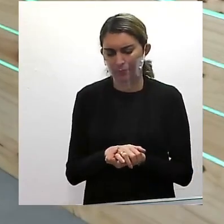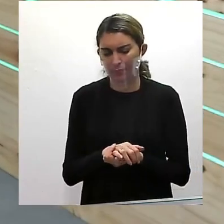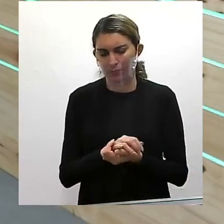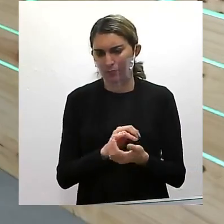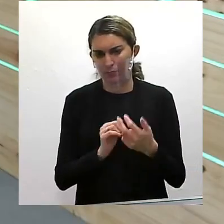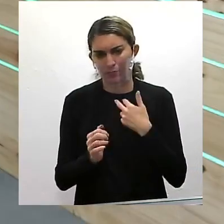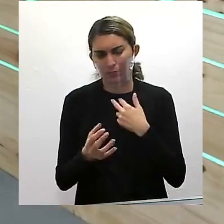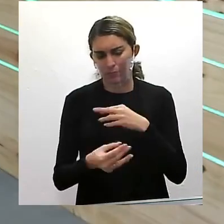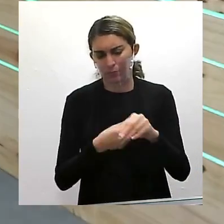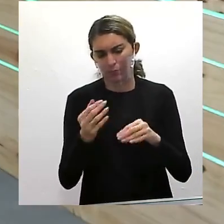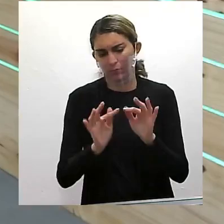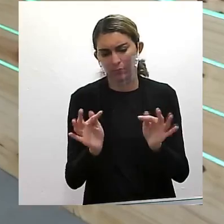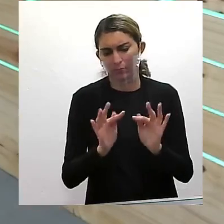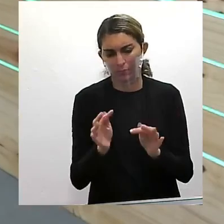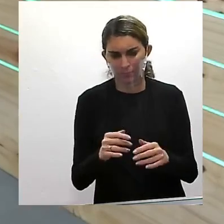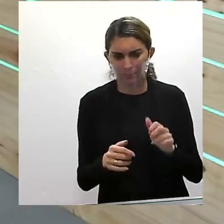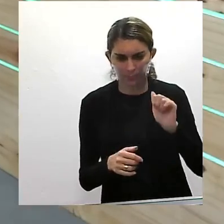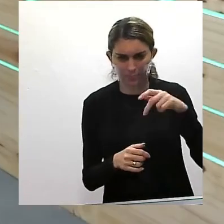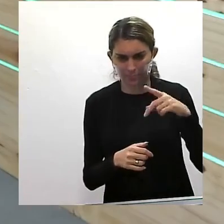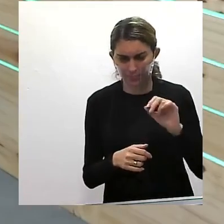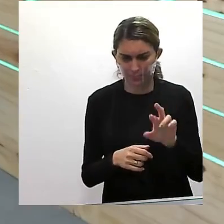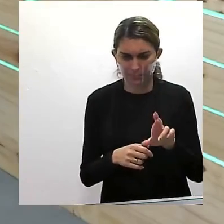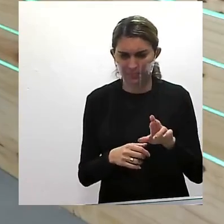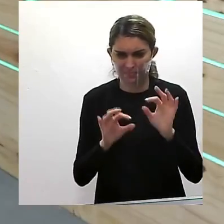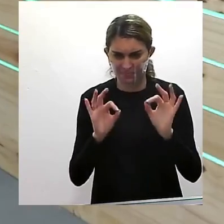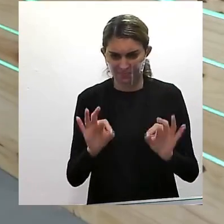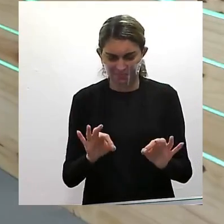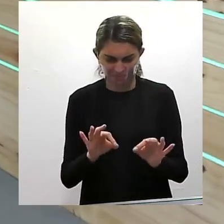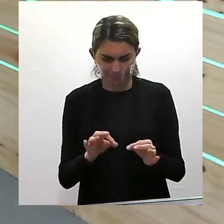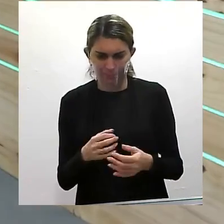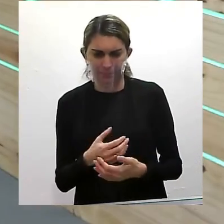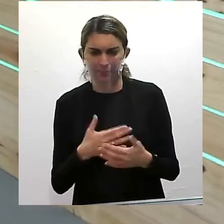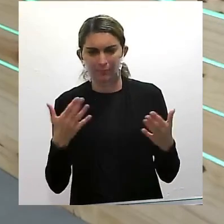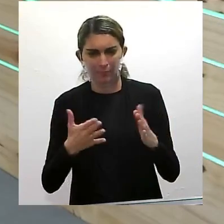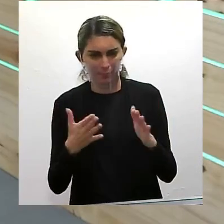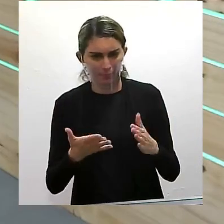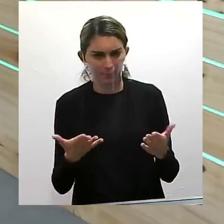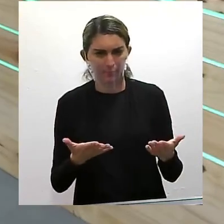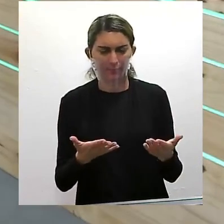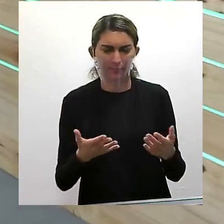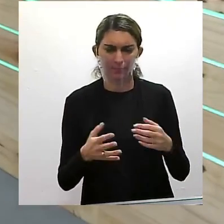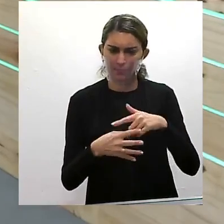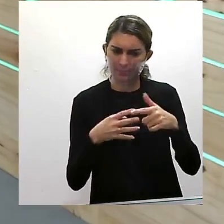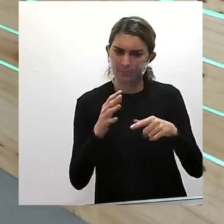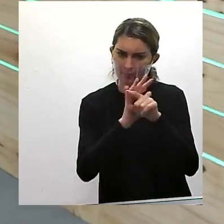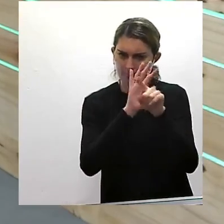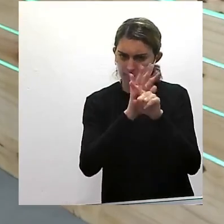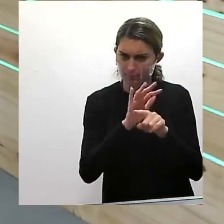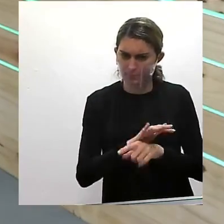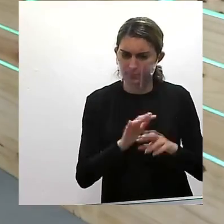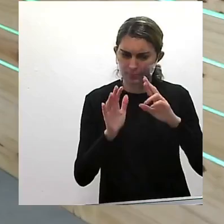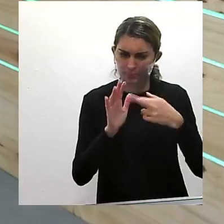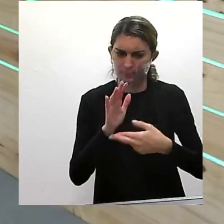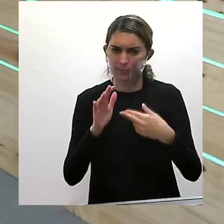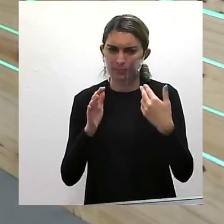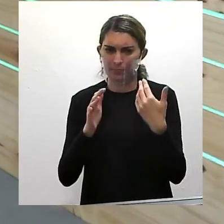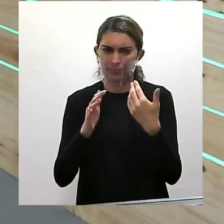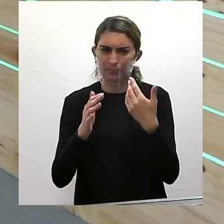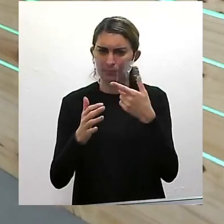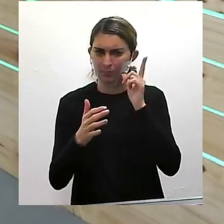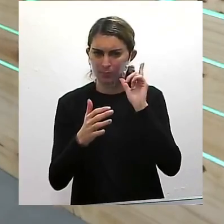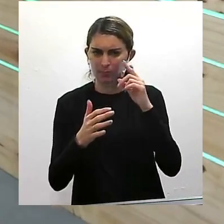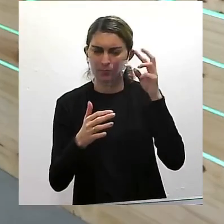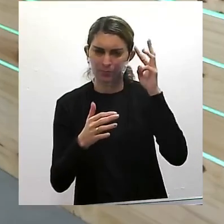né, uma substância simples também seria apolar, certo, pessoal? Formada pelo mesmo elemento. Pessoal, então essas foram as questões referentes à aula de ontem, na